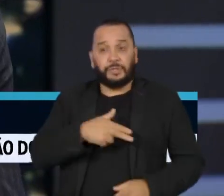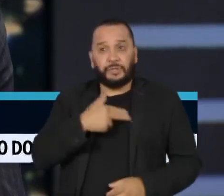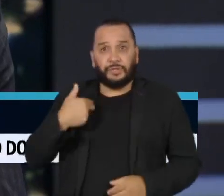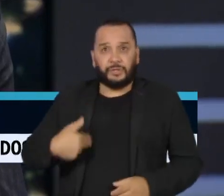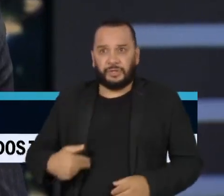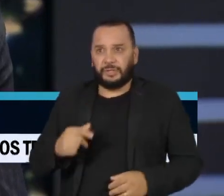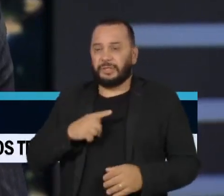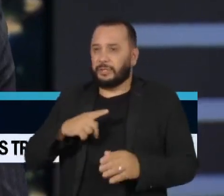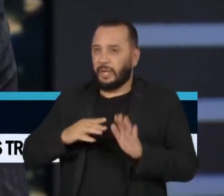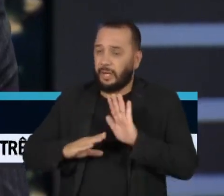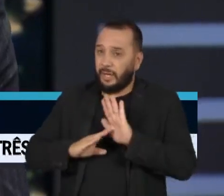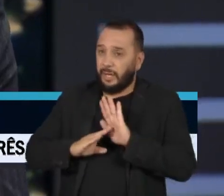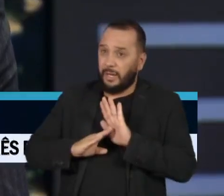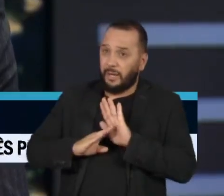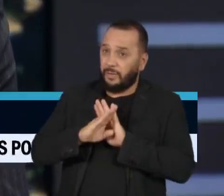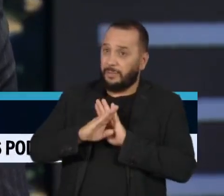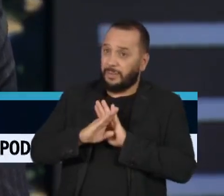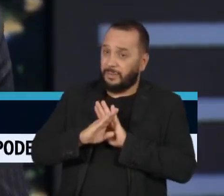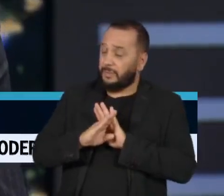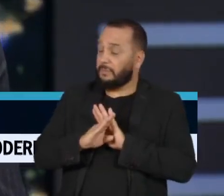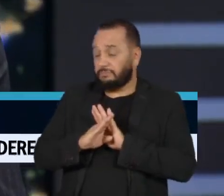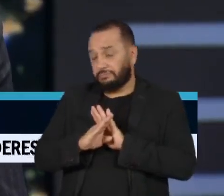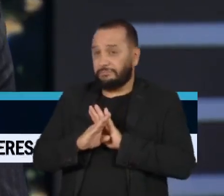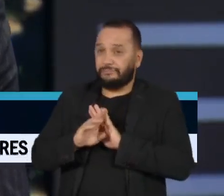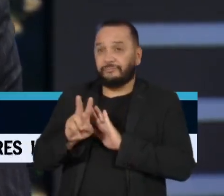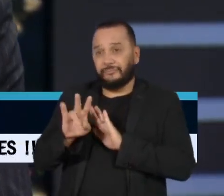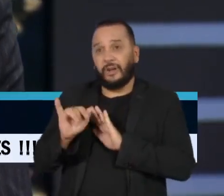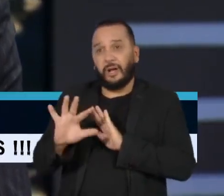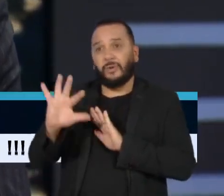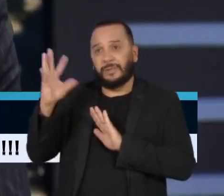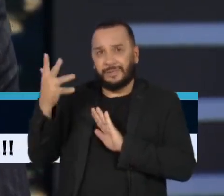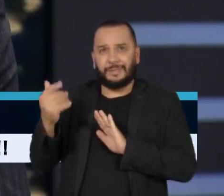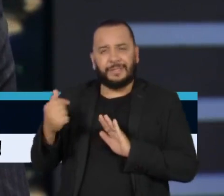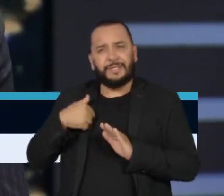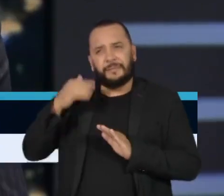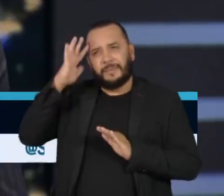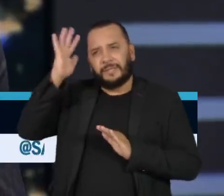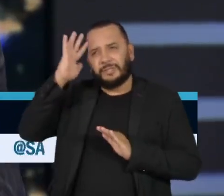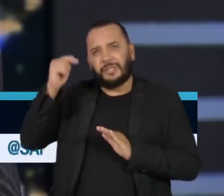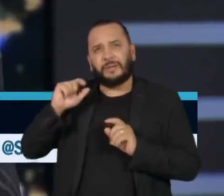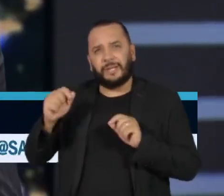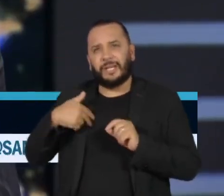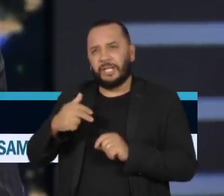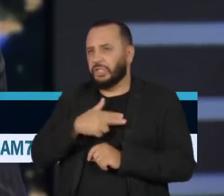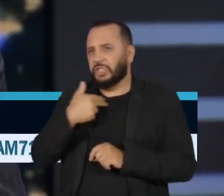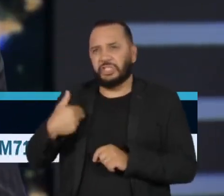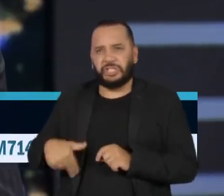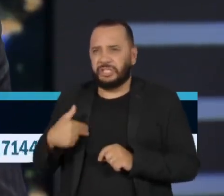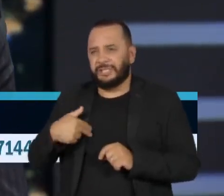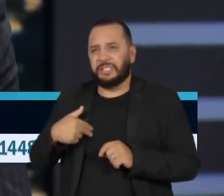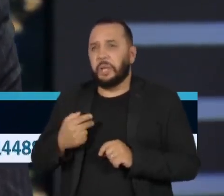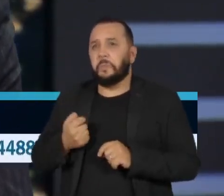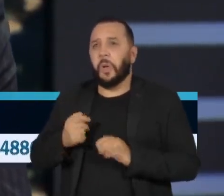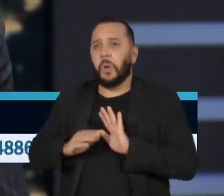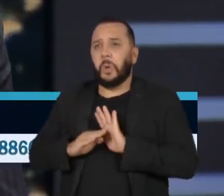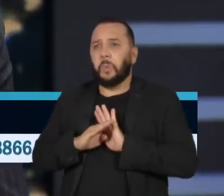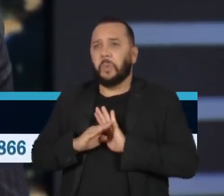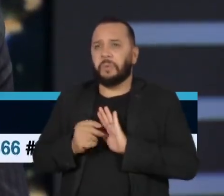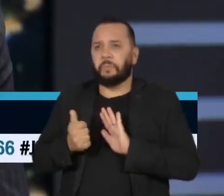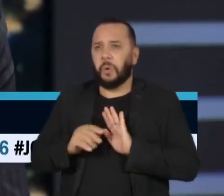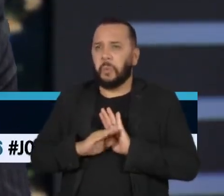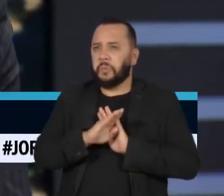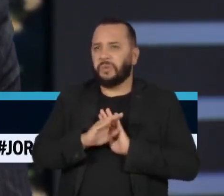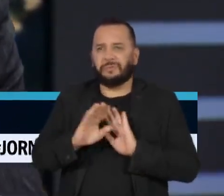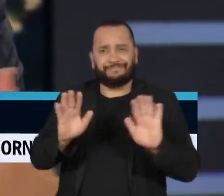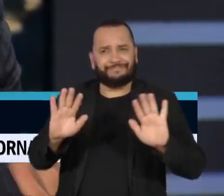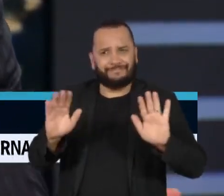China Como foi o comentado Possivelmente vai ocorrer é muito difícil imaginar que a China fique nesse padrão de crescimento não vai voltar para